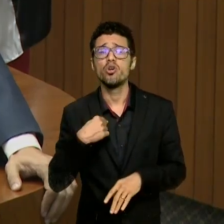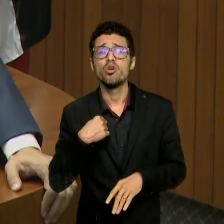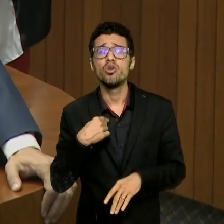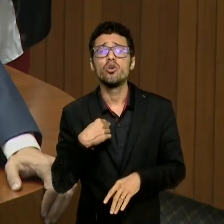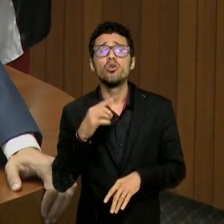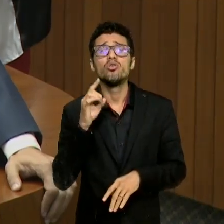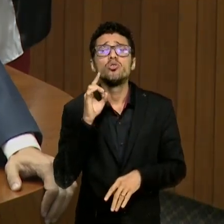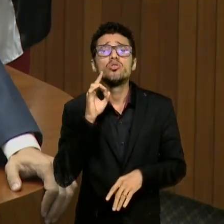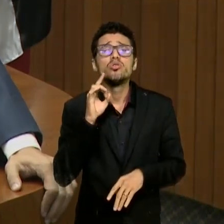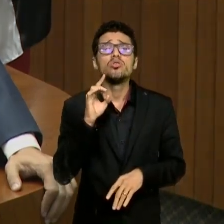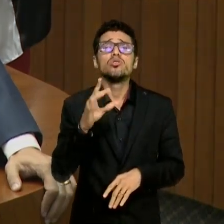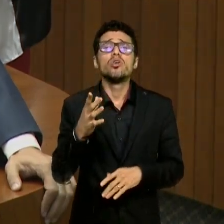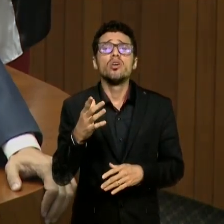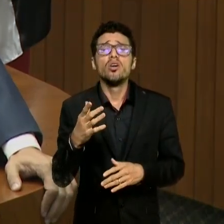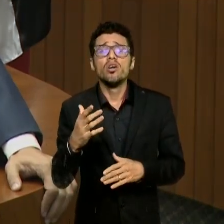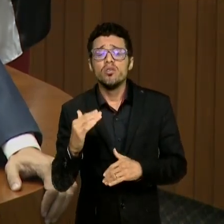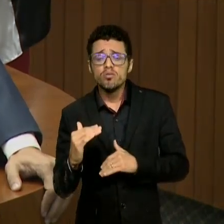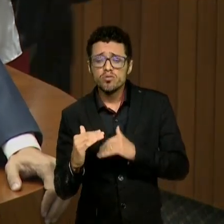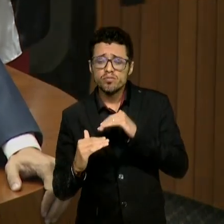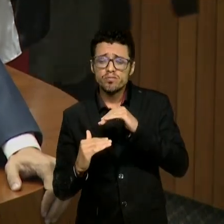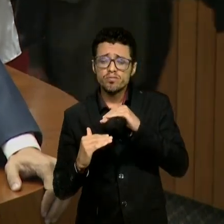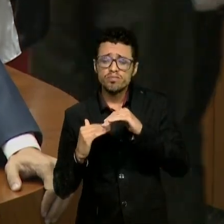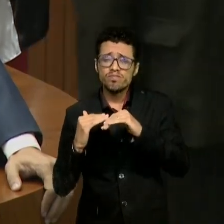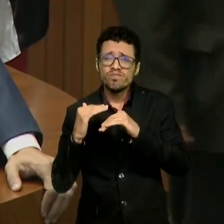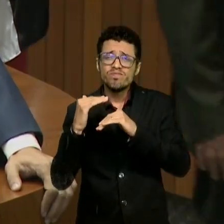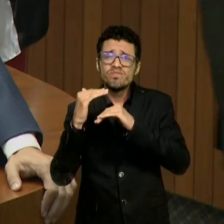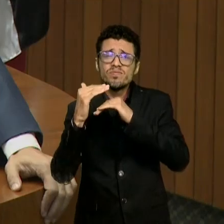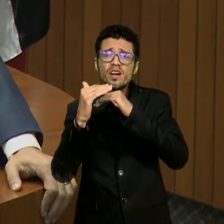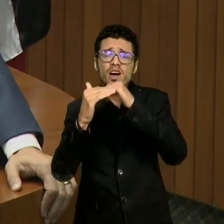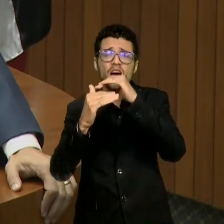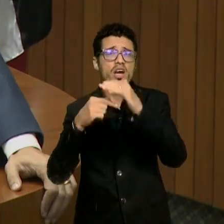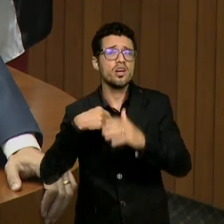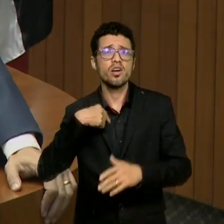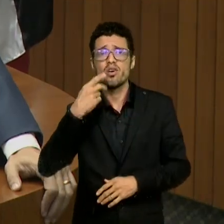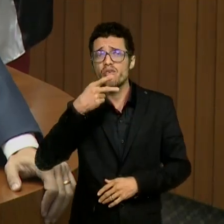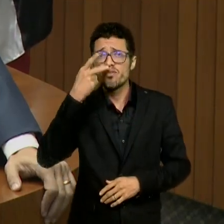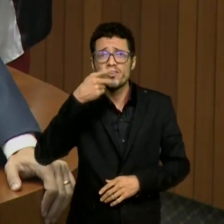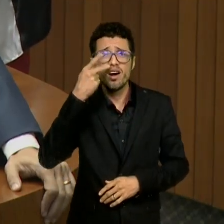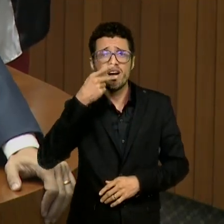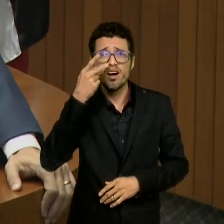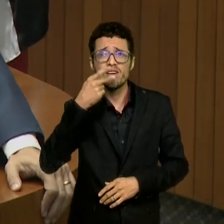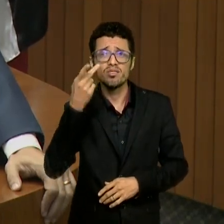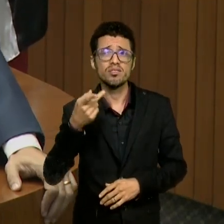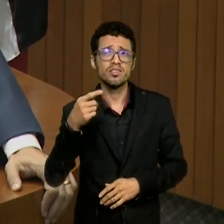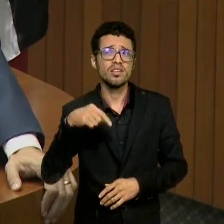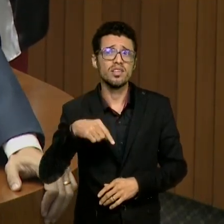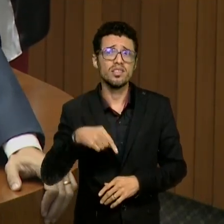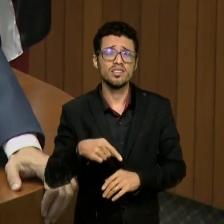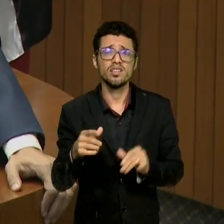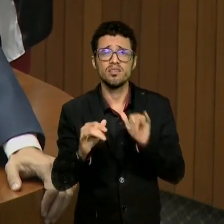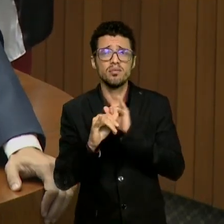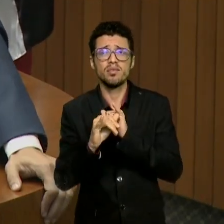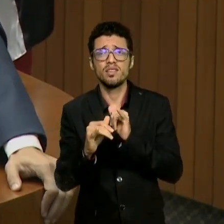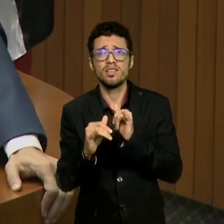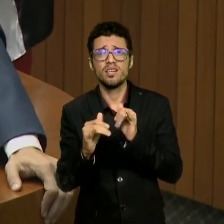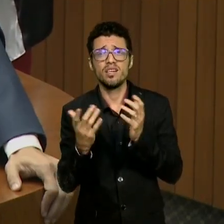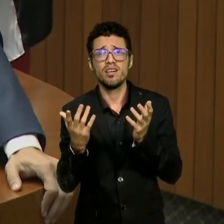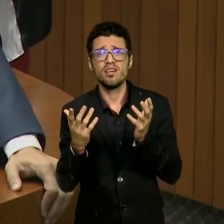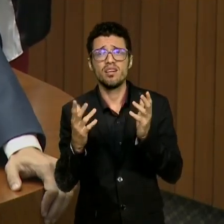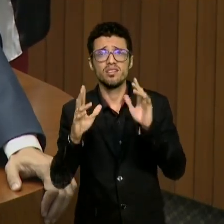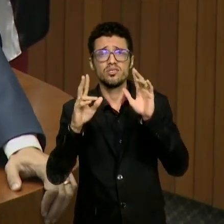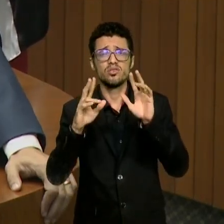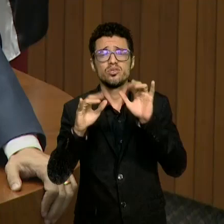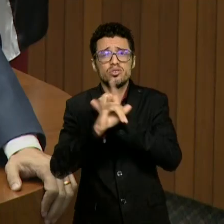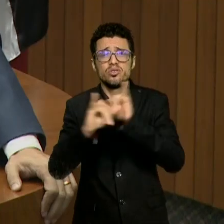foi construído aqui. Uma voz dissonante do que foi construído aqui em termos de propaganda, que era...